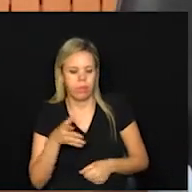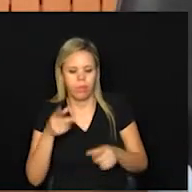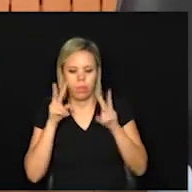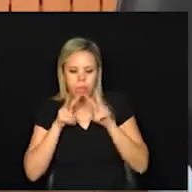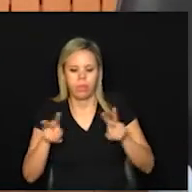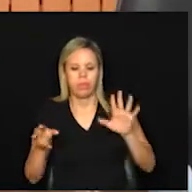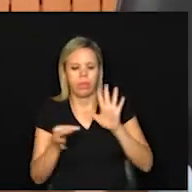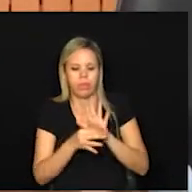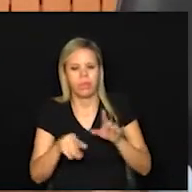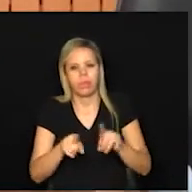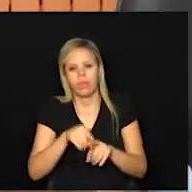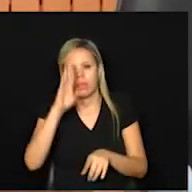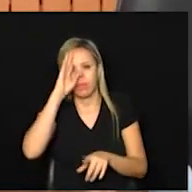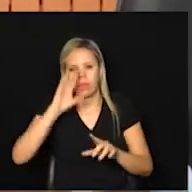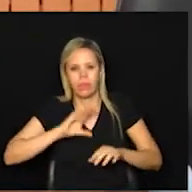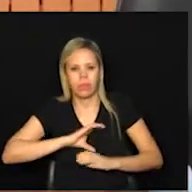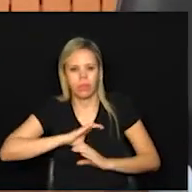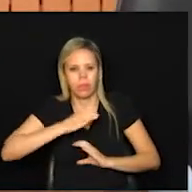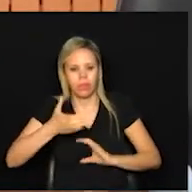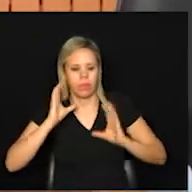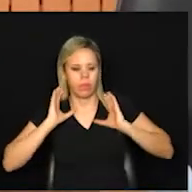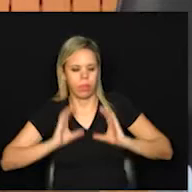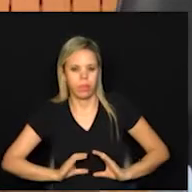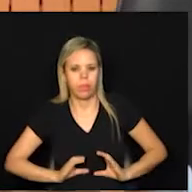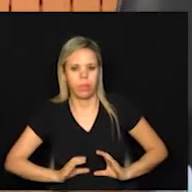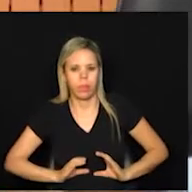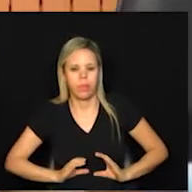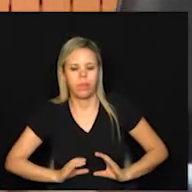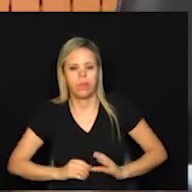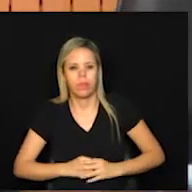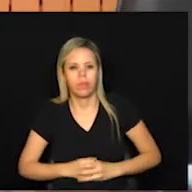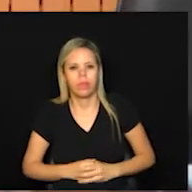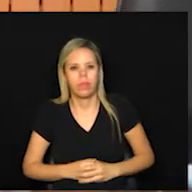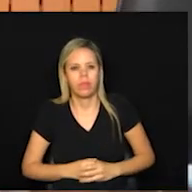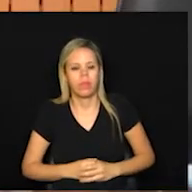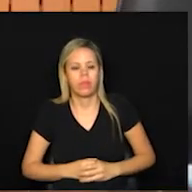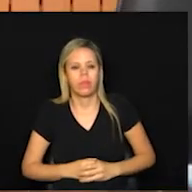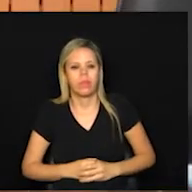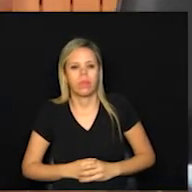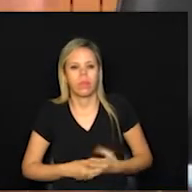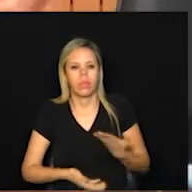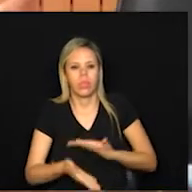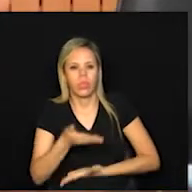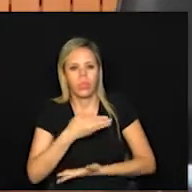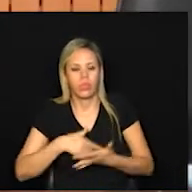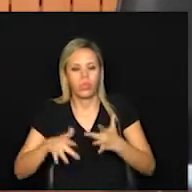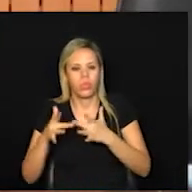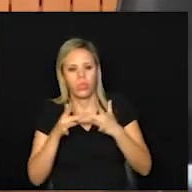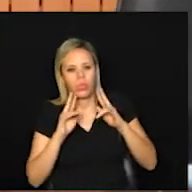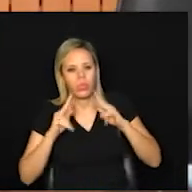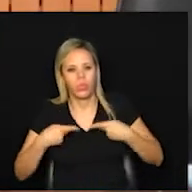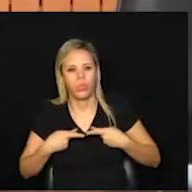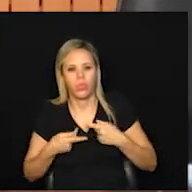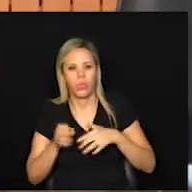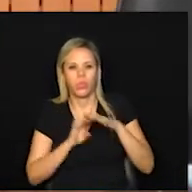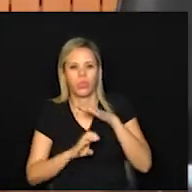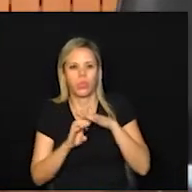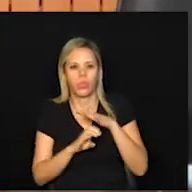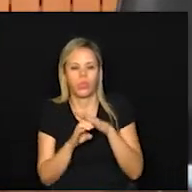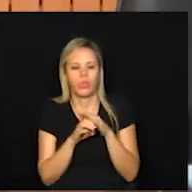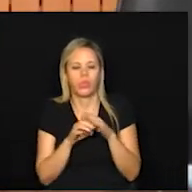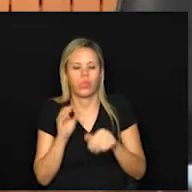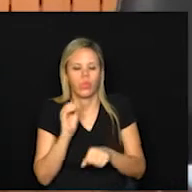mas principalmente de atitudes, comportamentos, nas relações humanas, nas organizações e